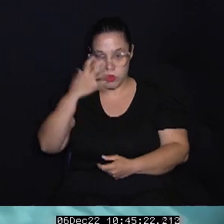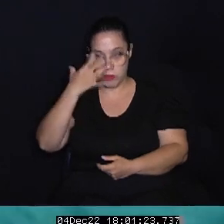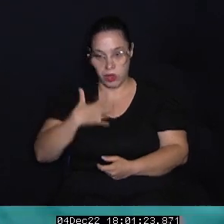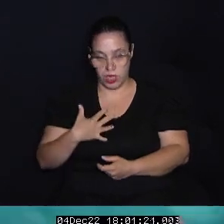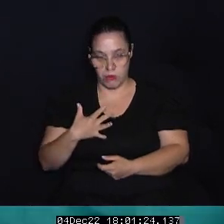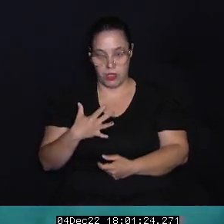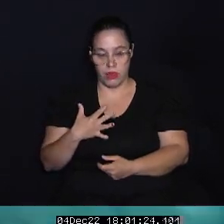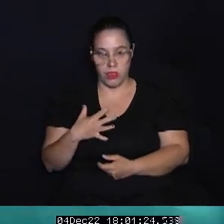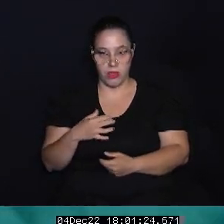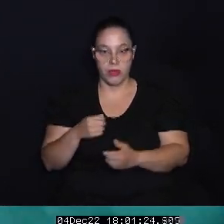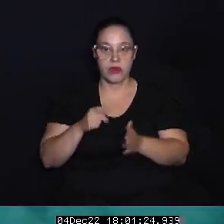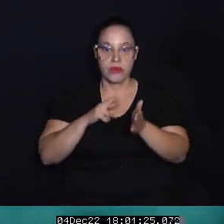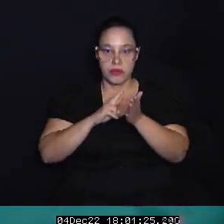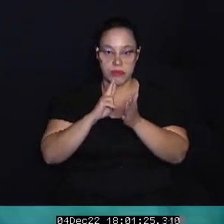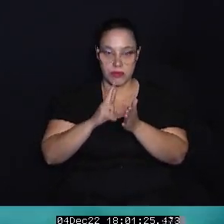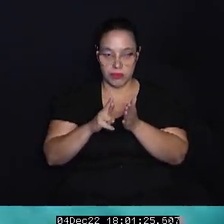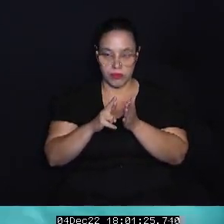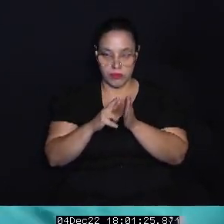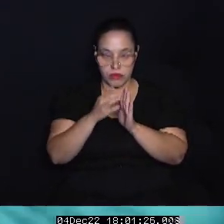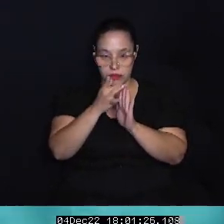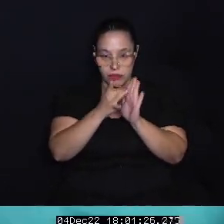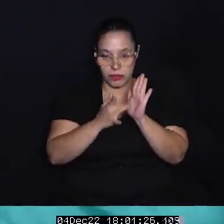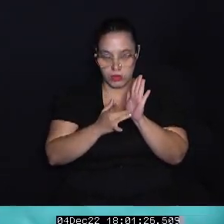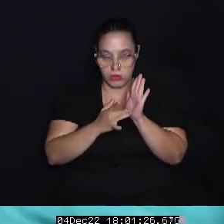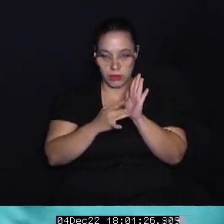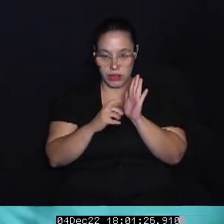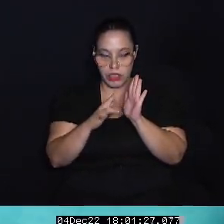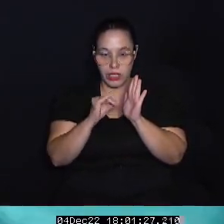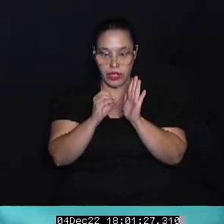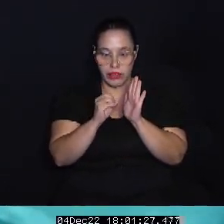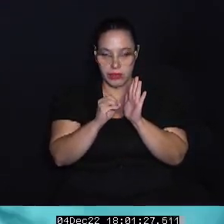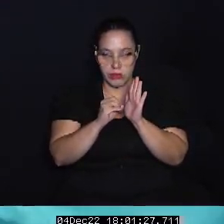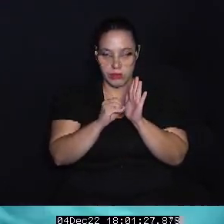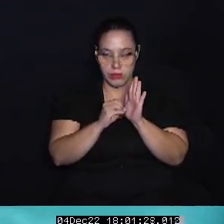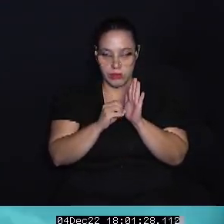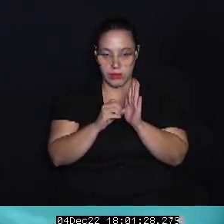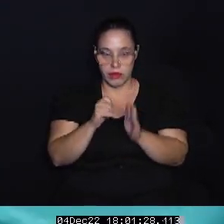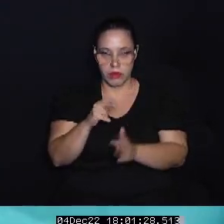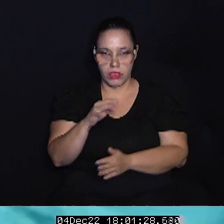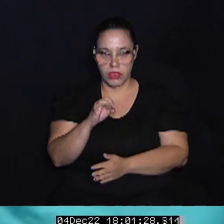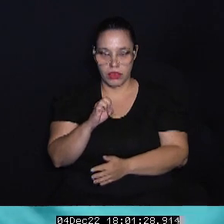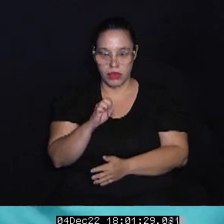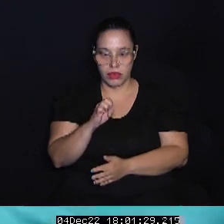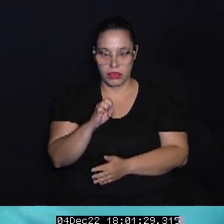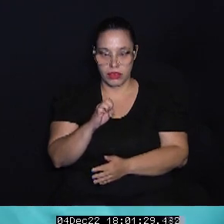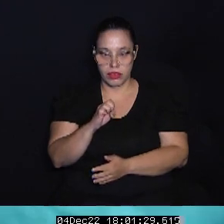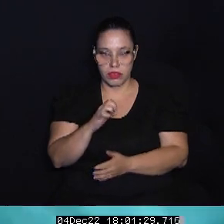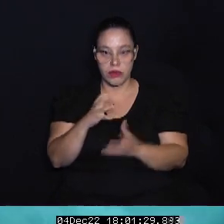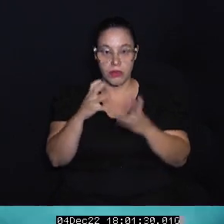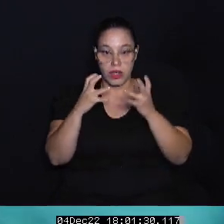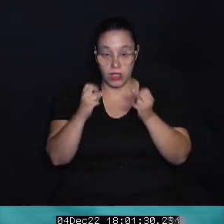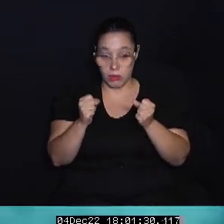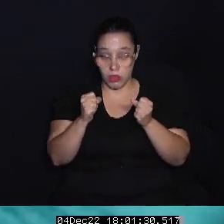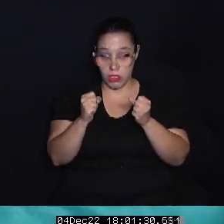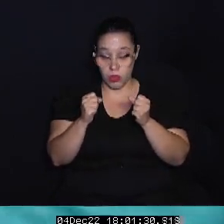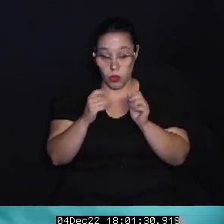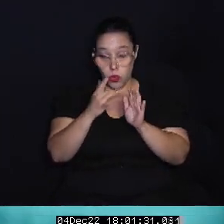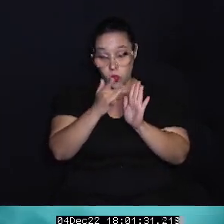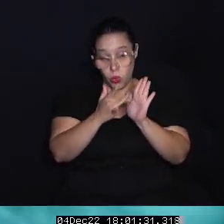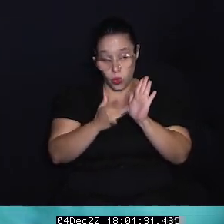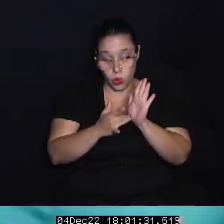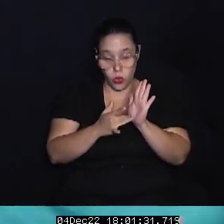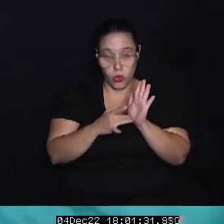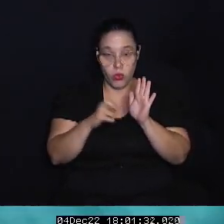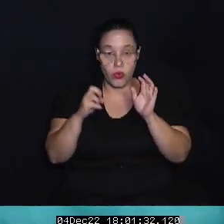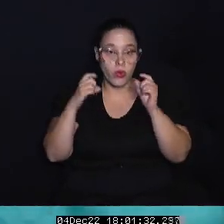habitats da própria espécie. Os resultados foram publicados em um artigo da revista Frontiers em Marine Science. Para capturar